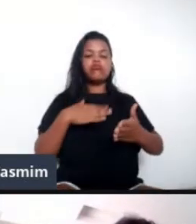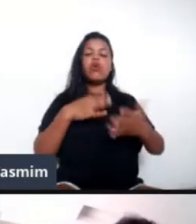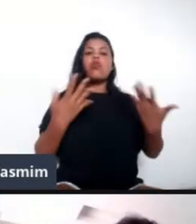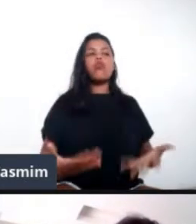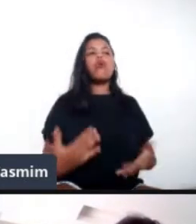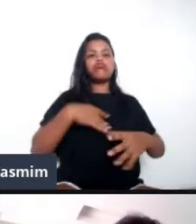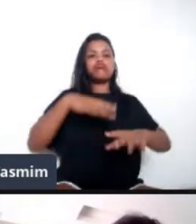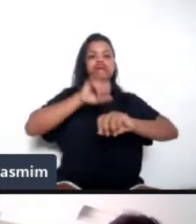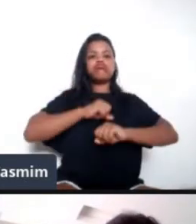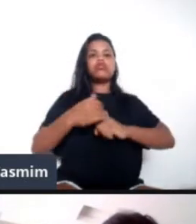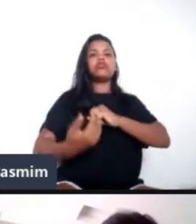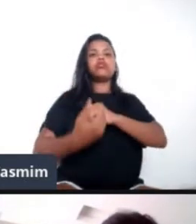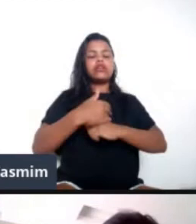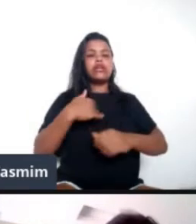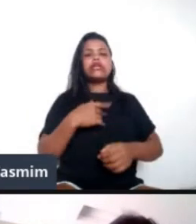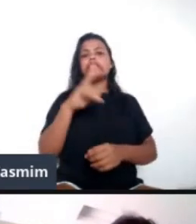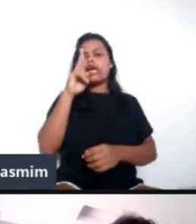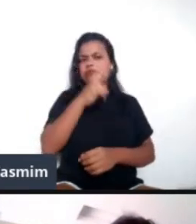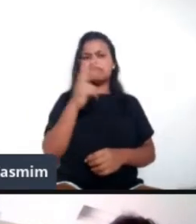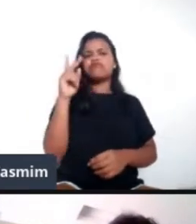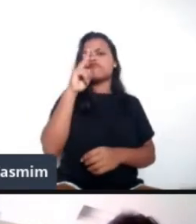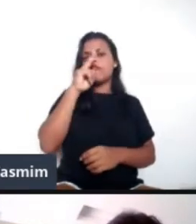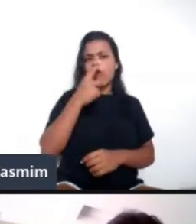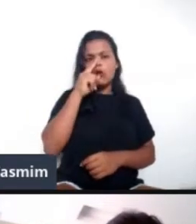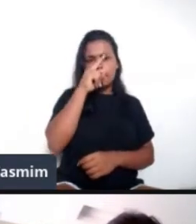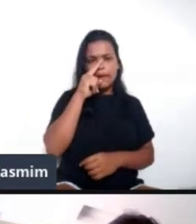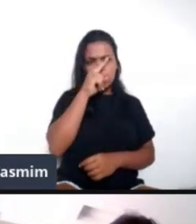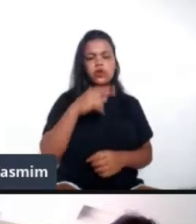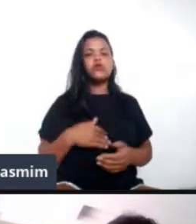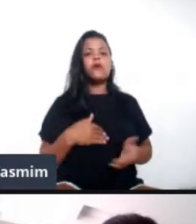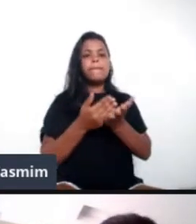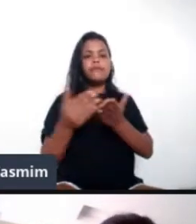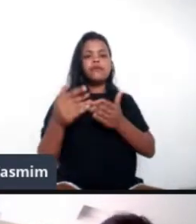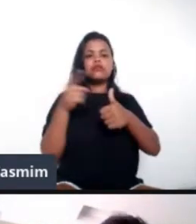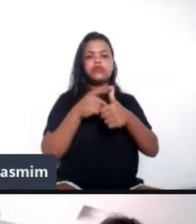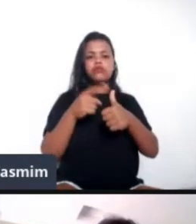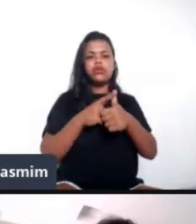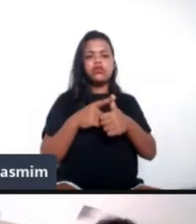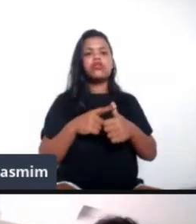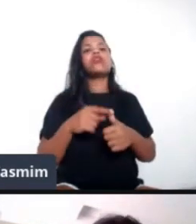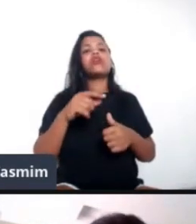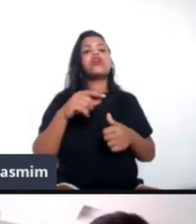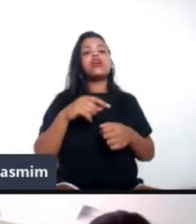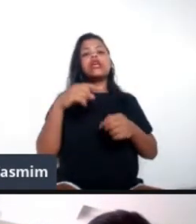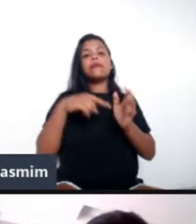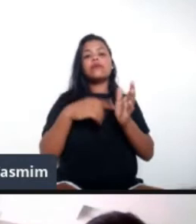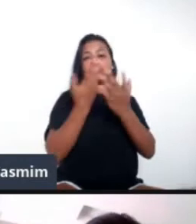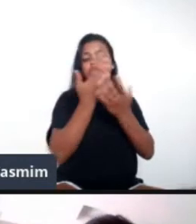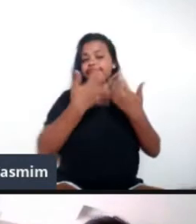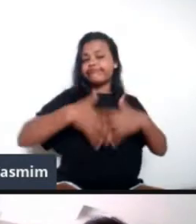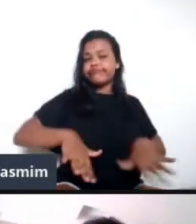a gente vai ter os primeiros elementos da imunidade, que é esse setor da imunidade inata, que faz o reconhecimento do